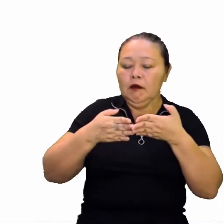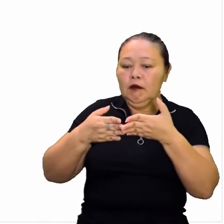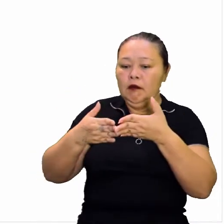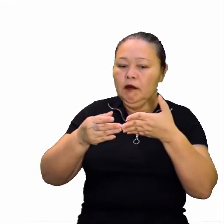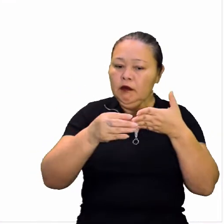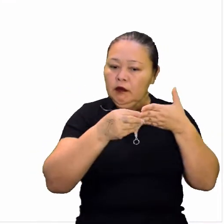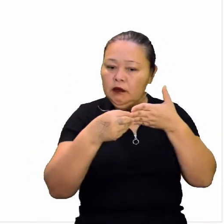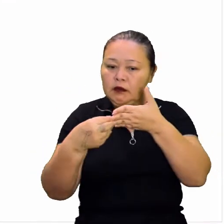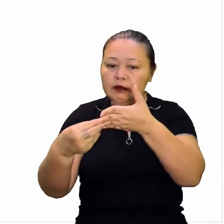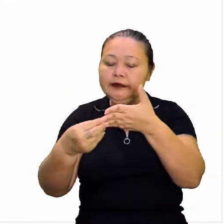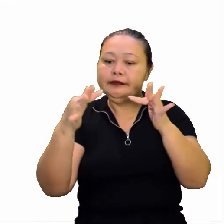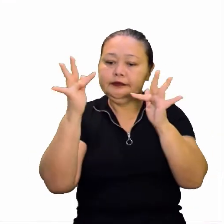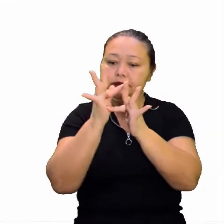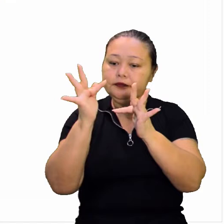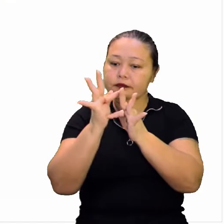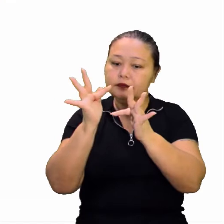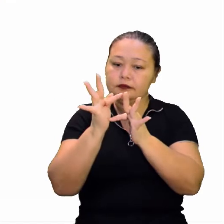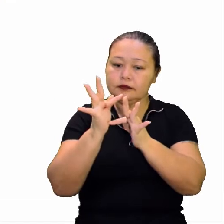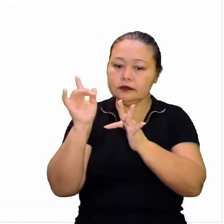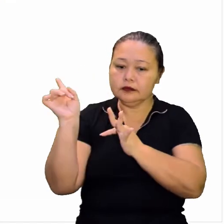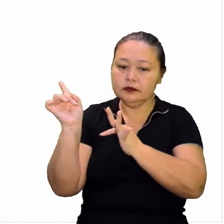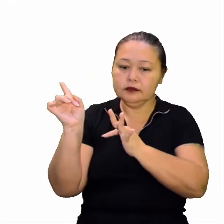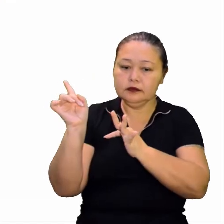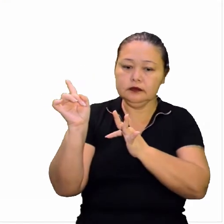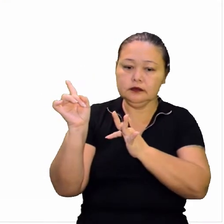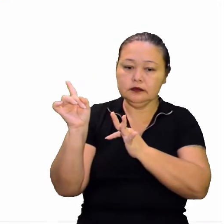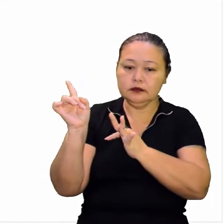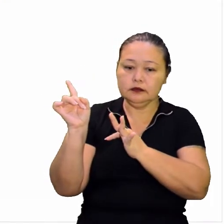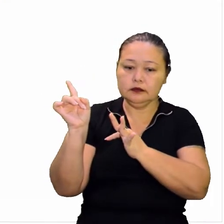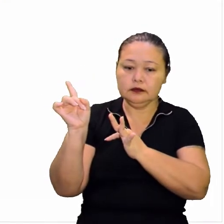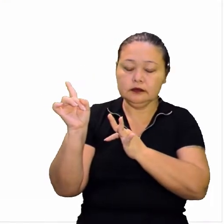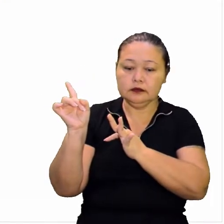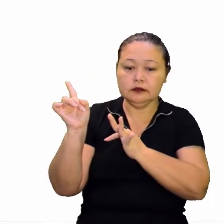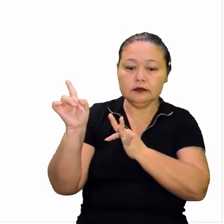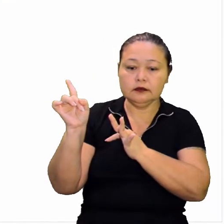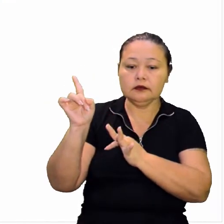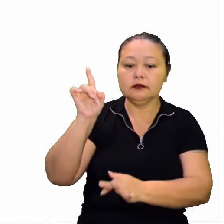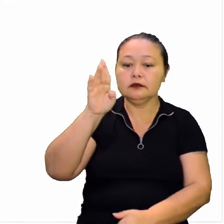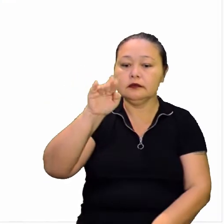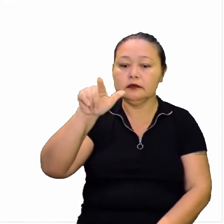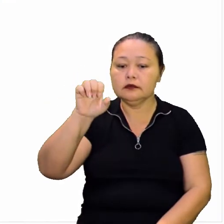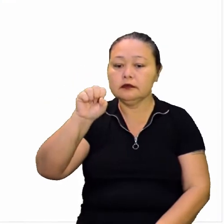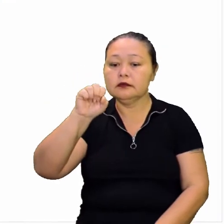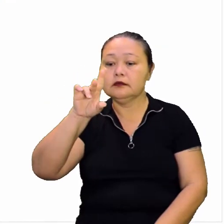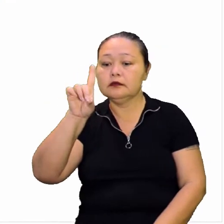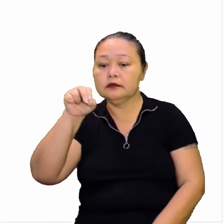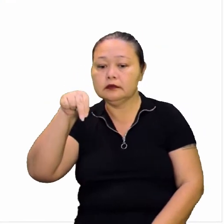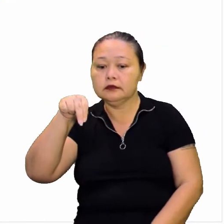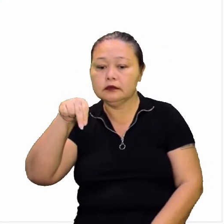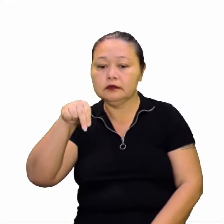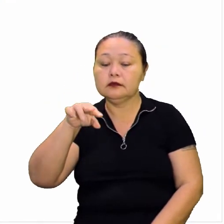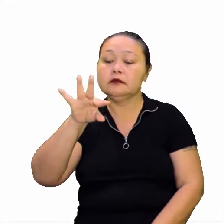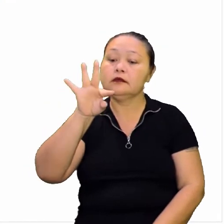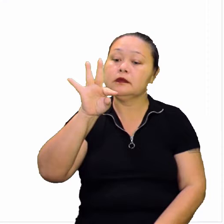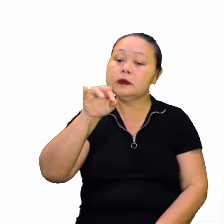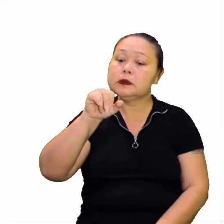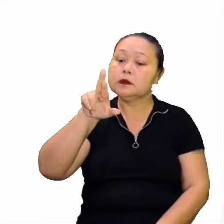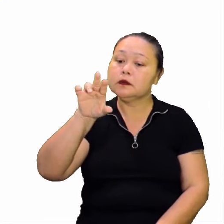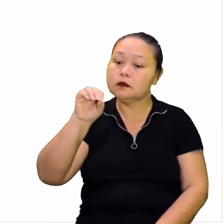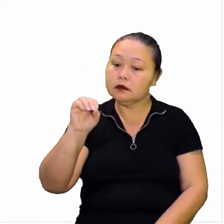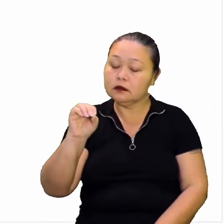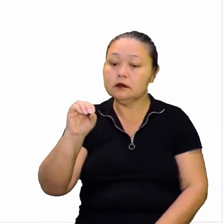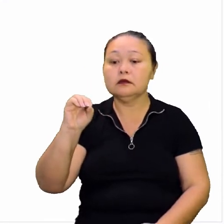dos fenícios. Aqui, ó, eu tenho Bíblios, Sidon e Tiro.